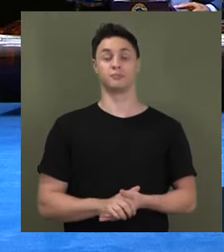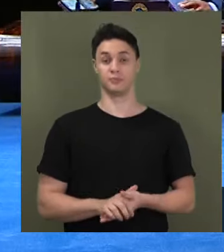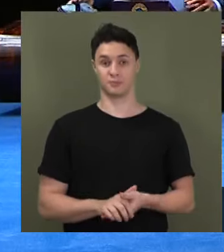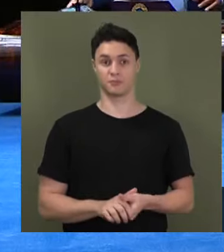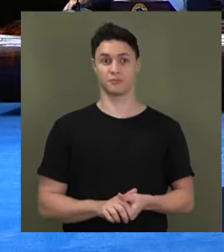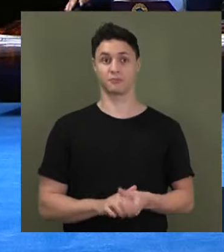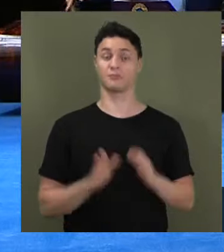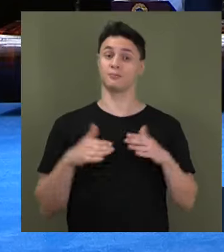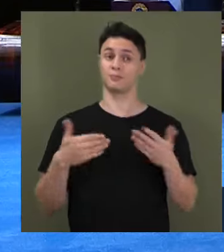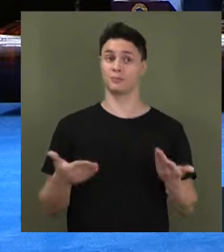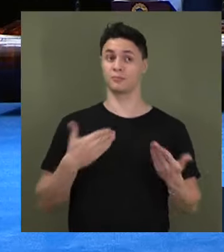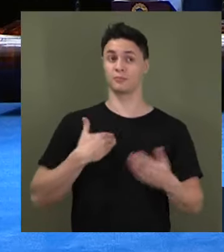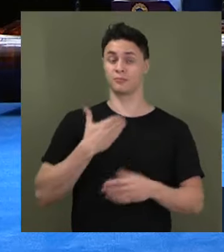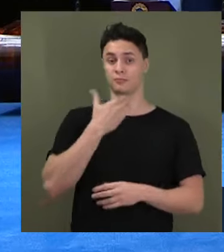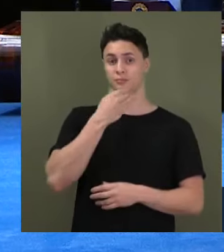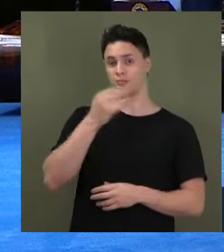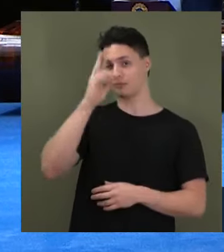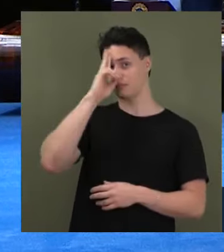Senhor